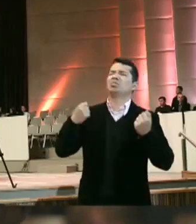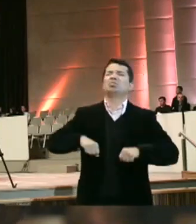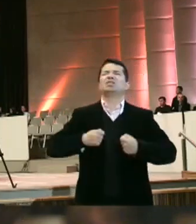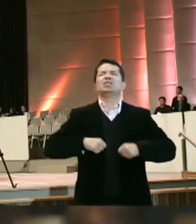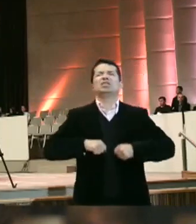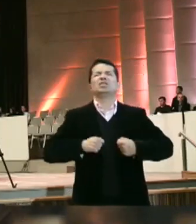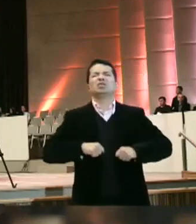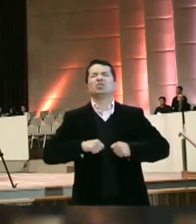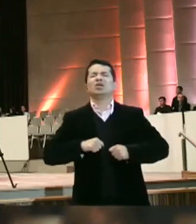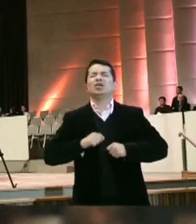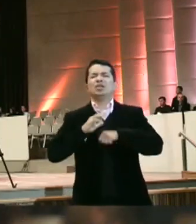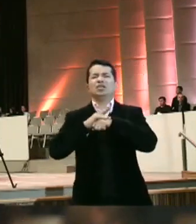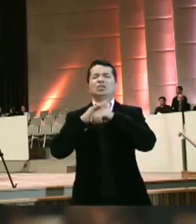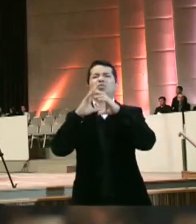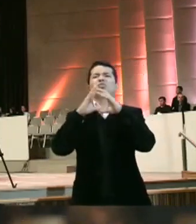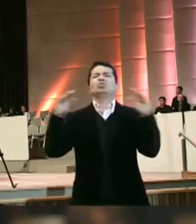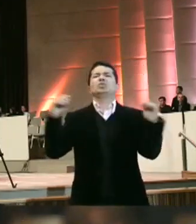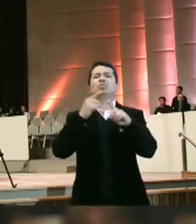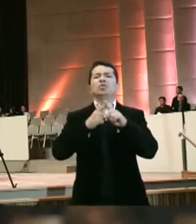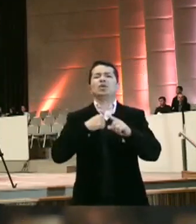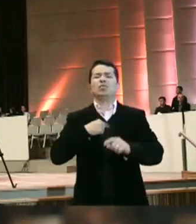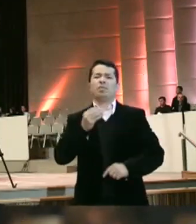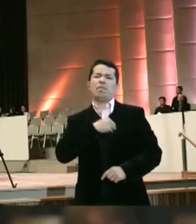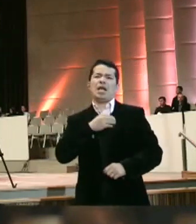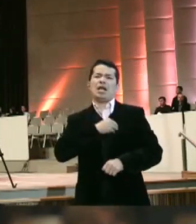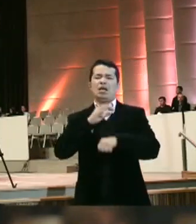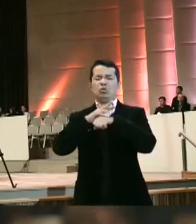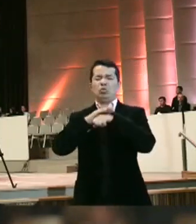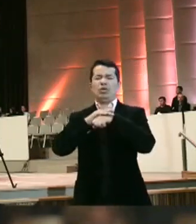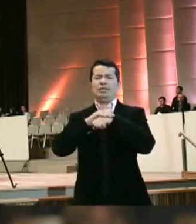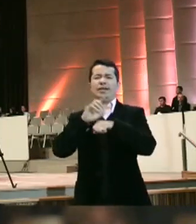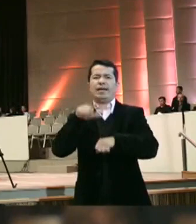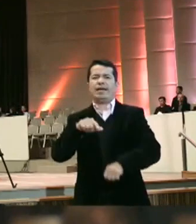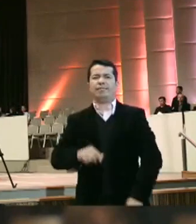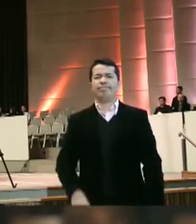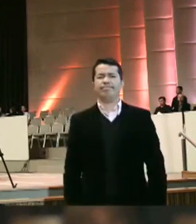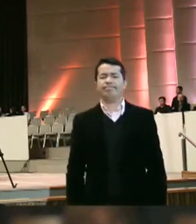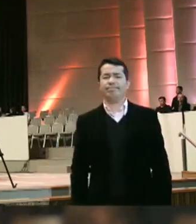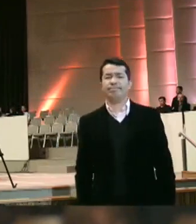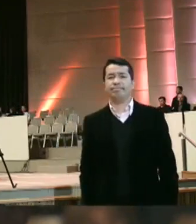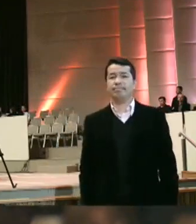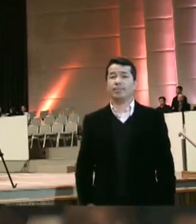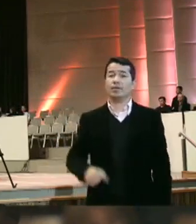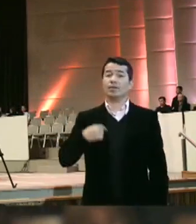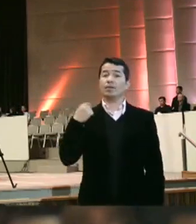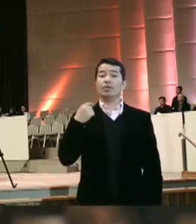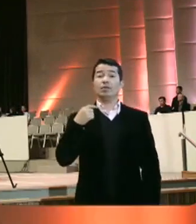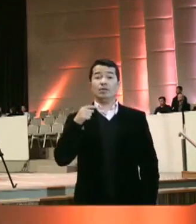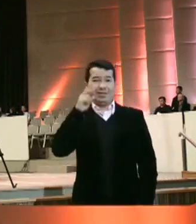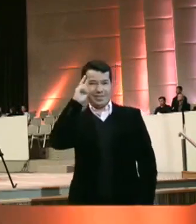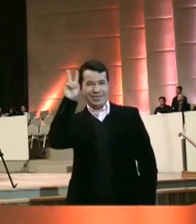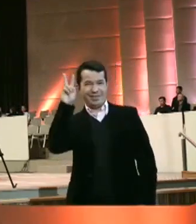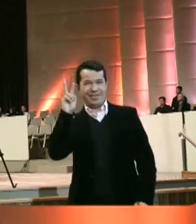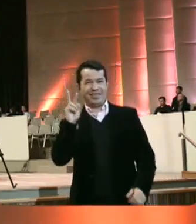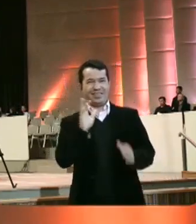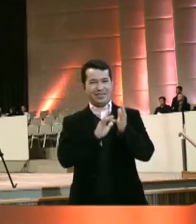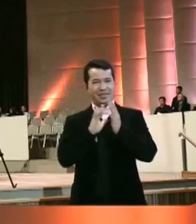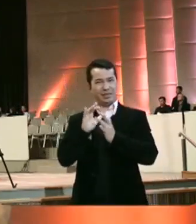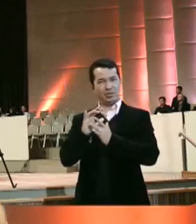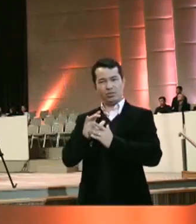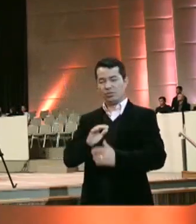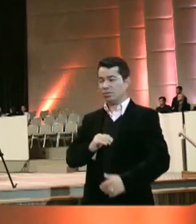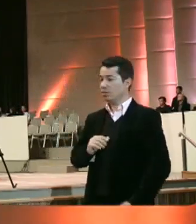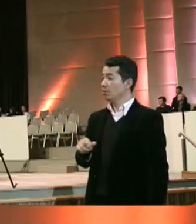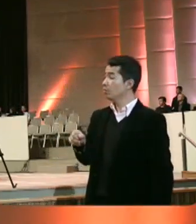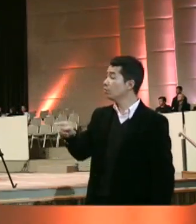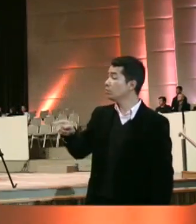médico. Por isso o evangelho chega tão rápido. Eu só cheguei perto desse homem e disse para ele: